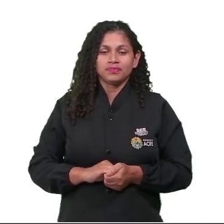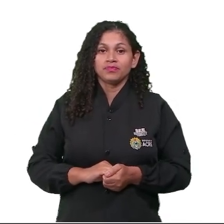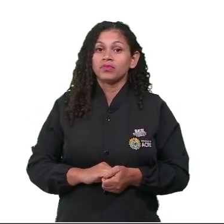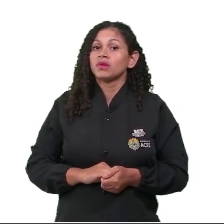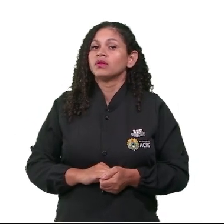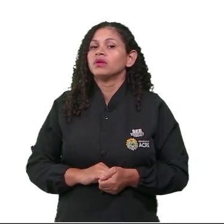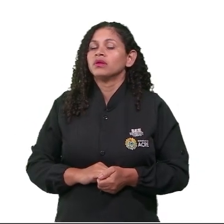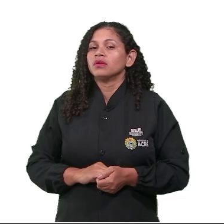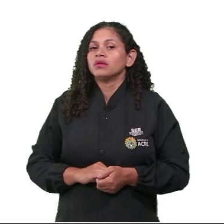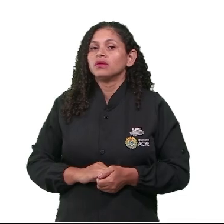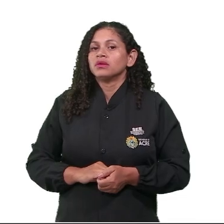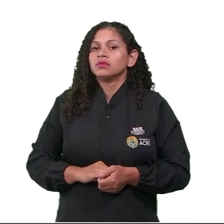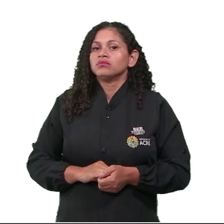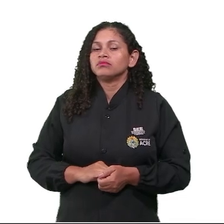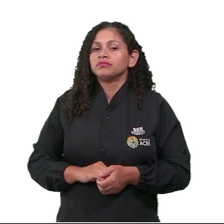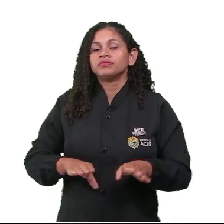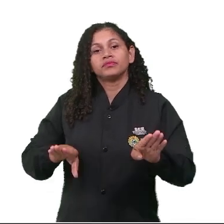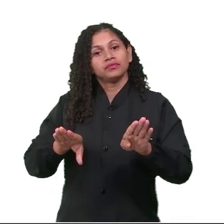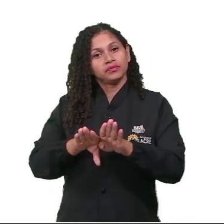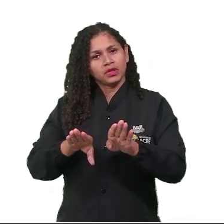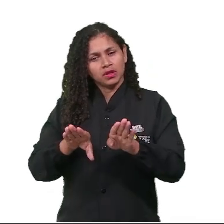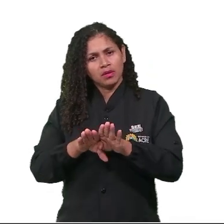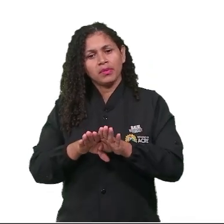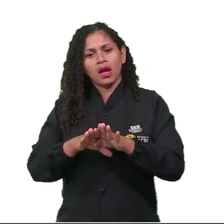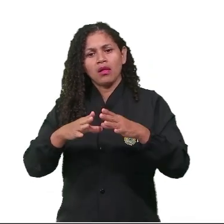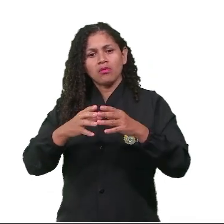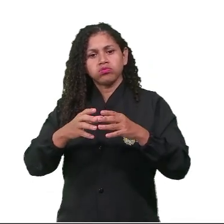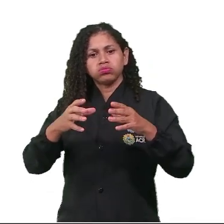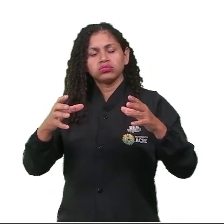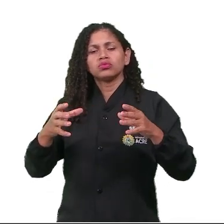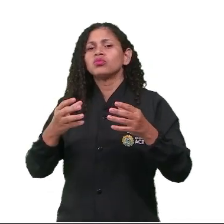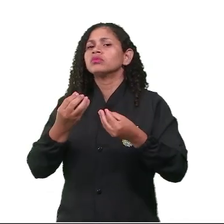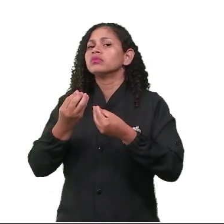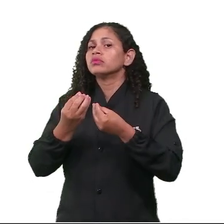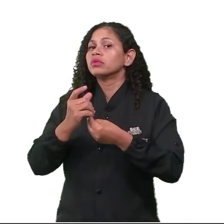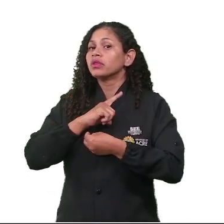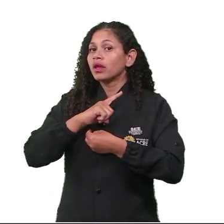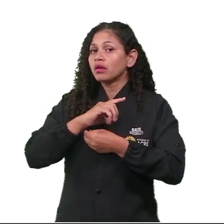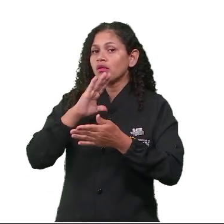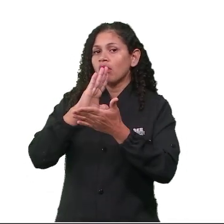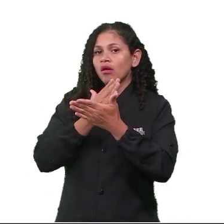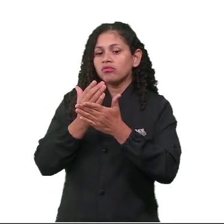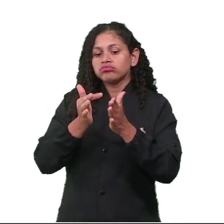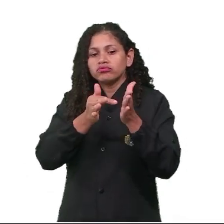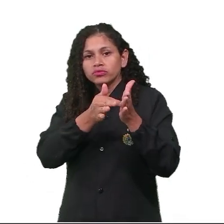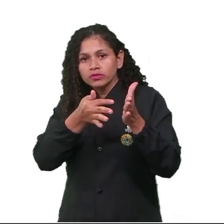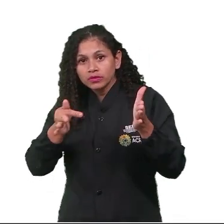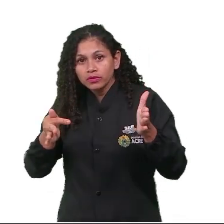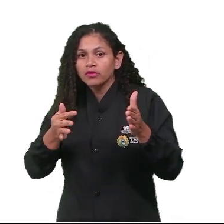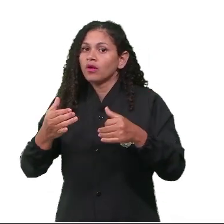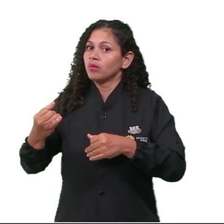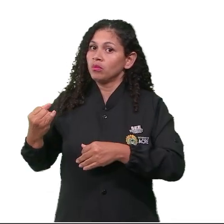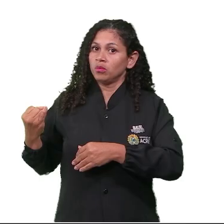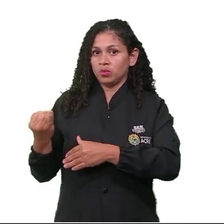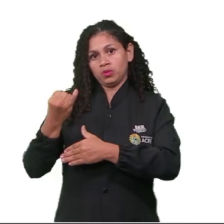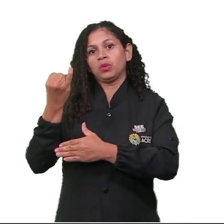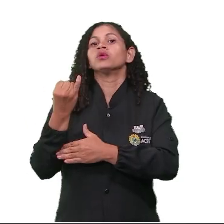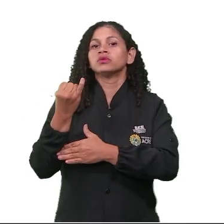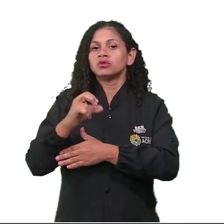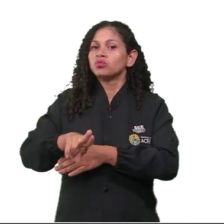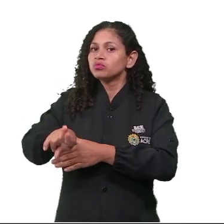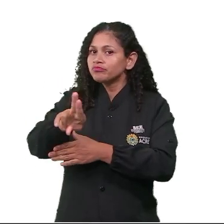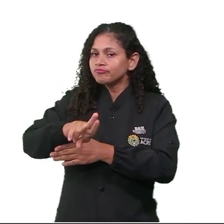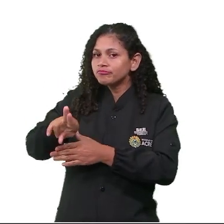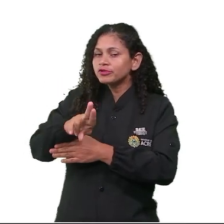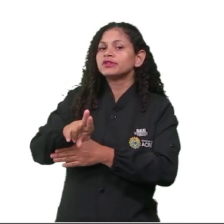Além disso, quando eu trato lá dos volumes do prisma, eu tenho também algumas fórmulas que elas vão ser muito utilizadas, tanto